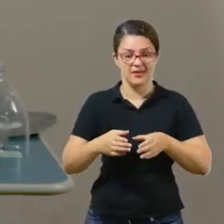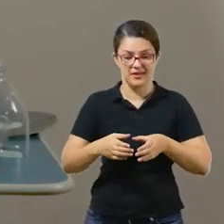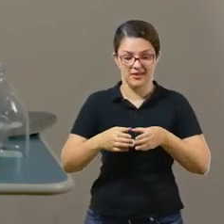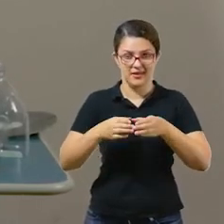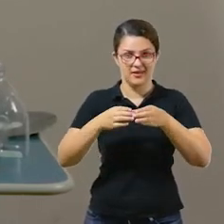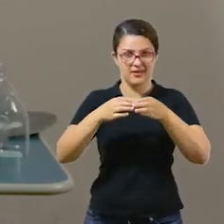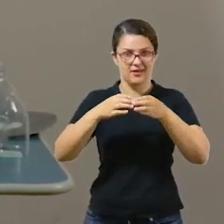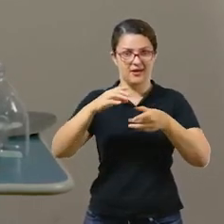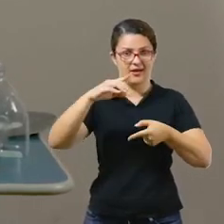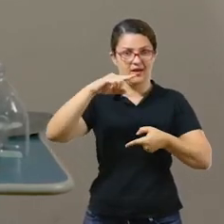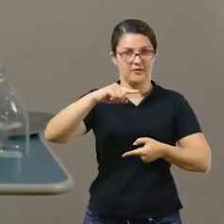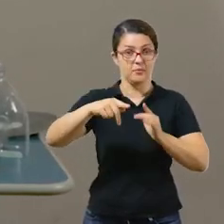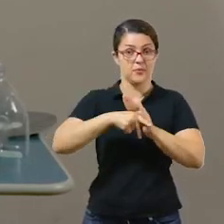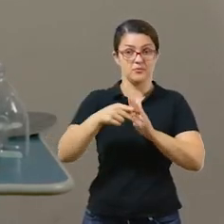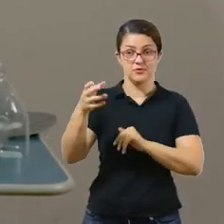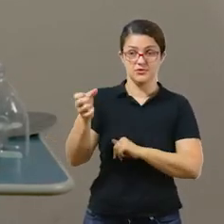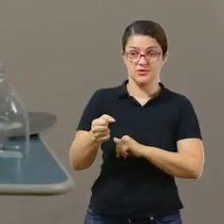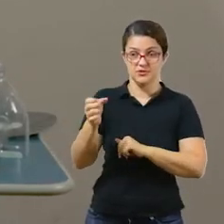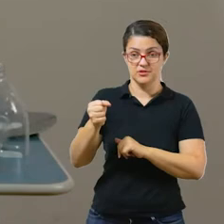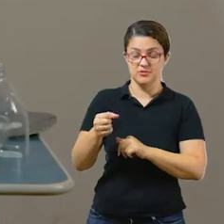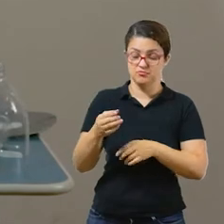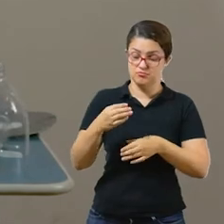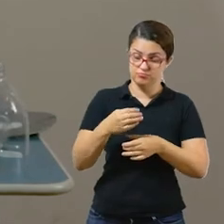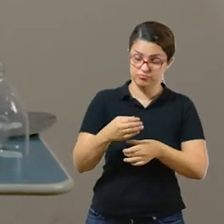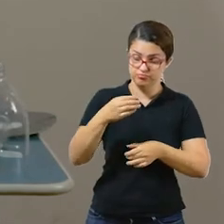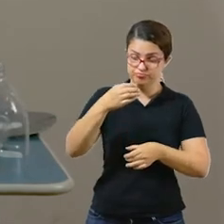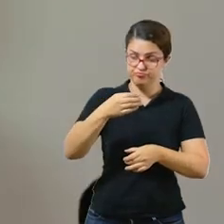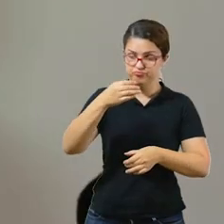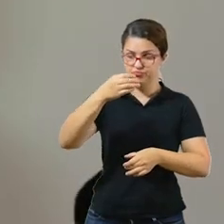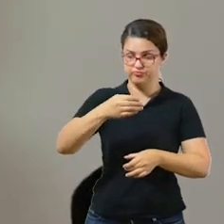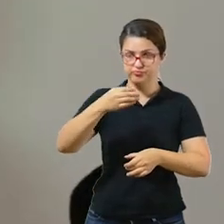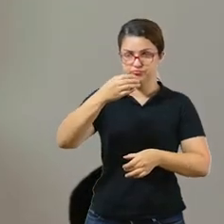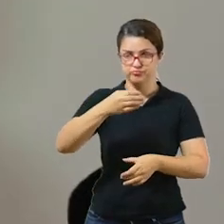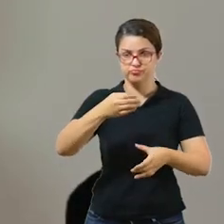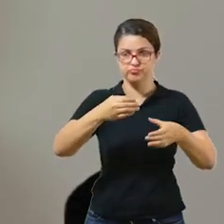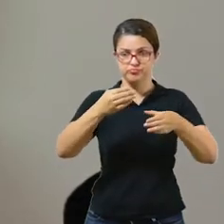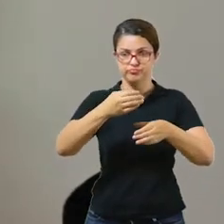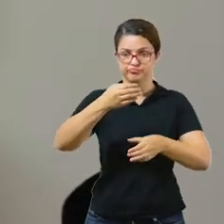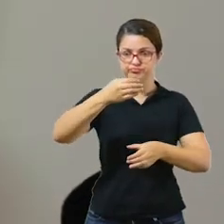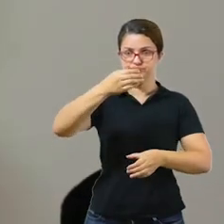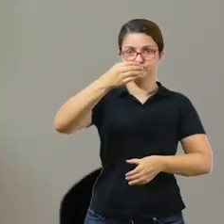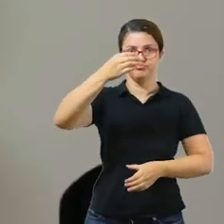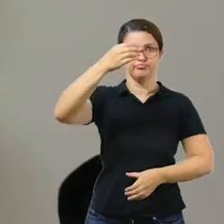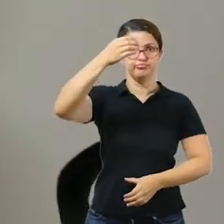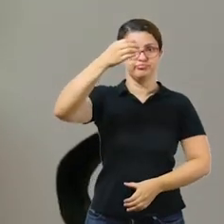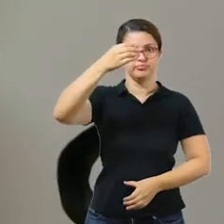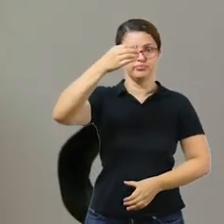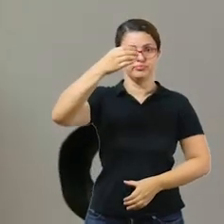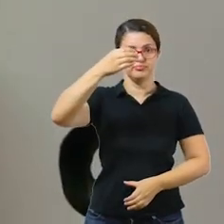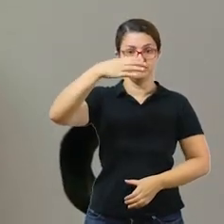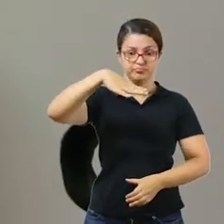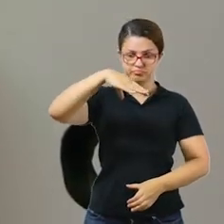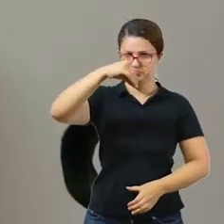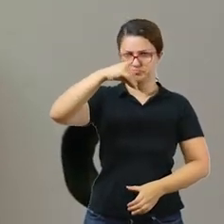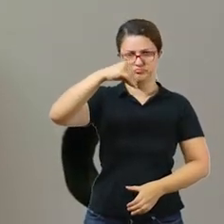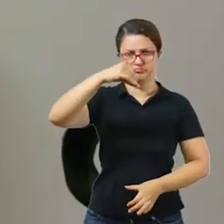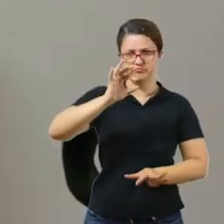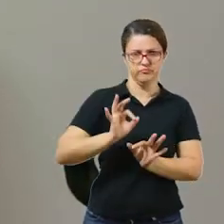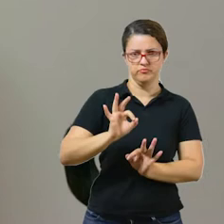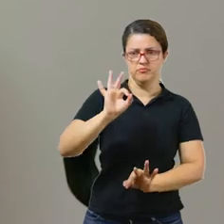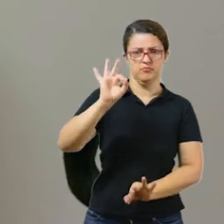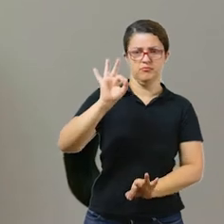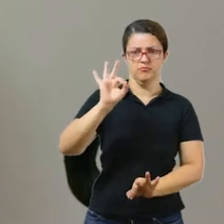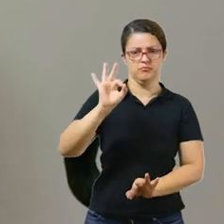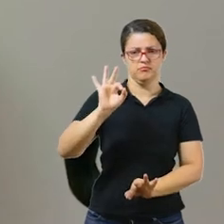interessante, vocês montam e pode ser uma torre do tamanho que vocês quiserem. Quanto mais garrafas, maior ela fica. E